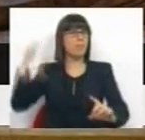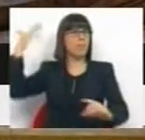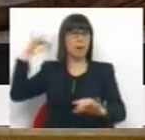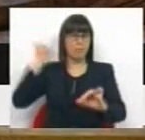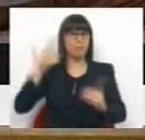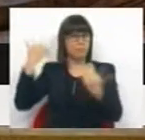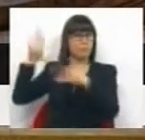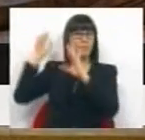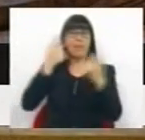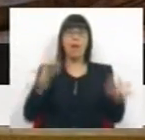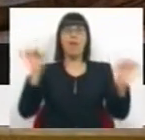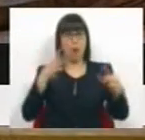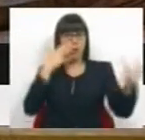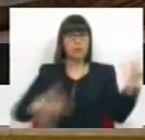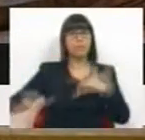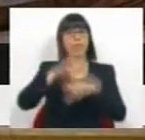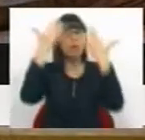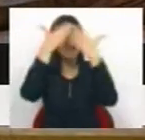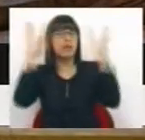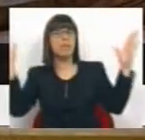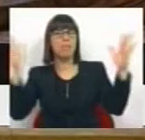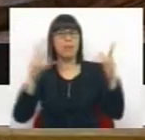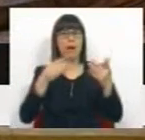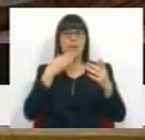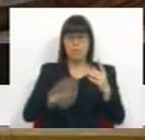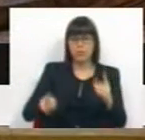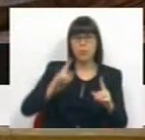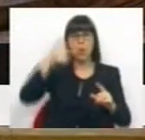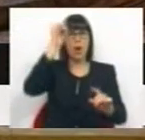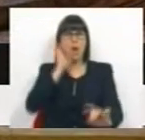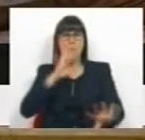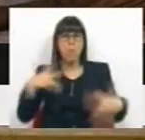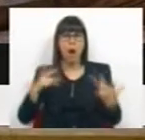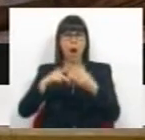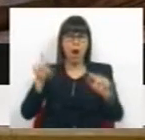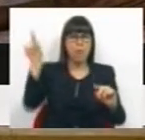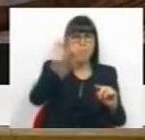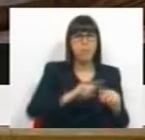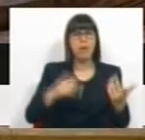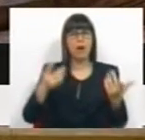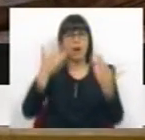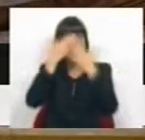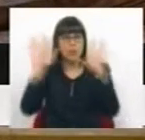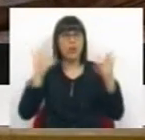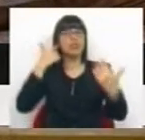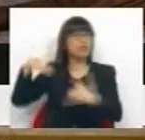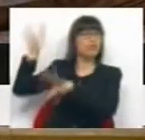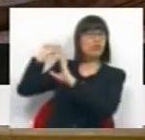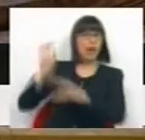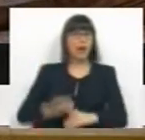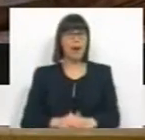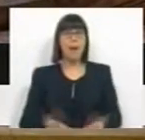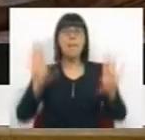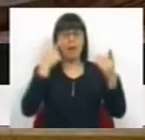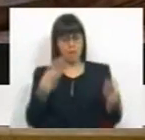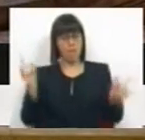passado. Um regresso à normalidade democrática. As ingerências e o desrespeito pelo poder local democrático já lá vão.